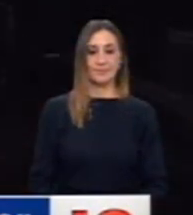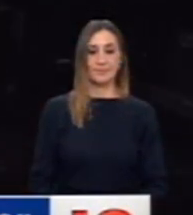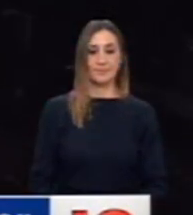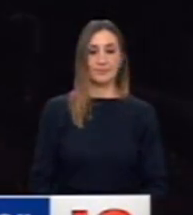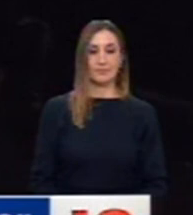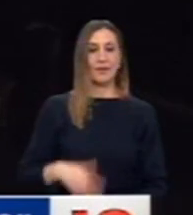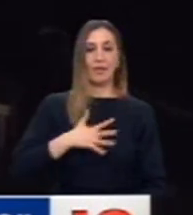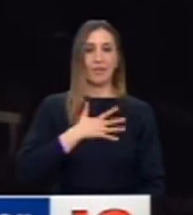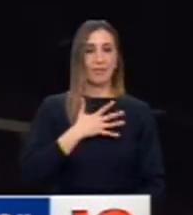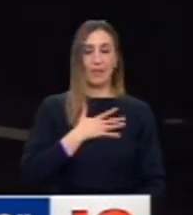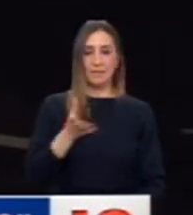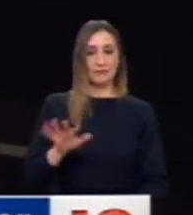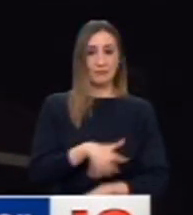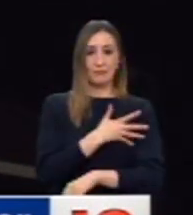acabou.